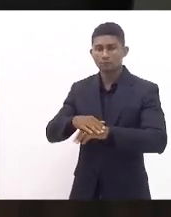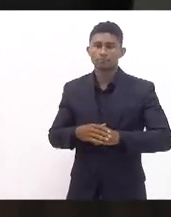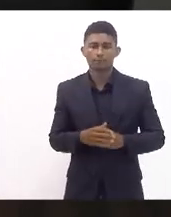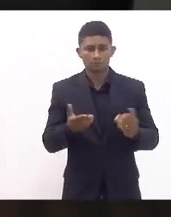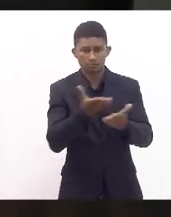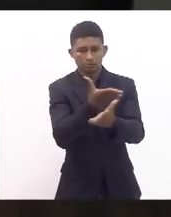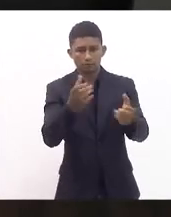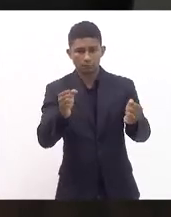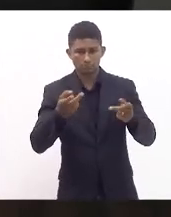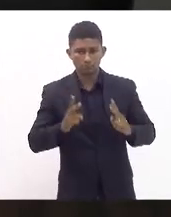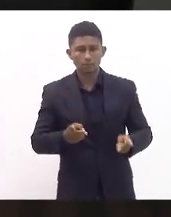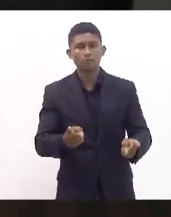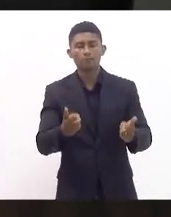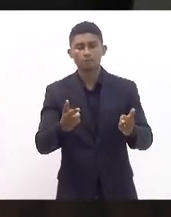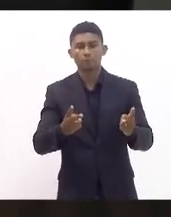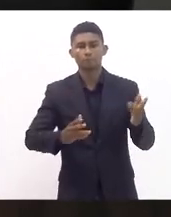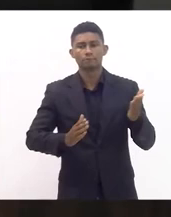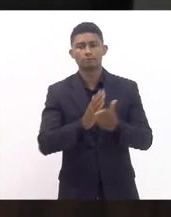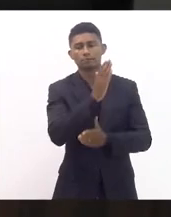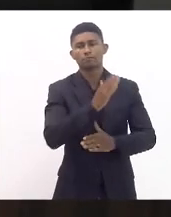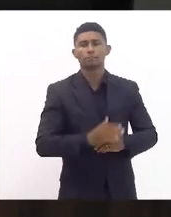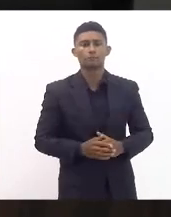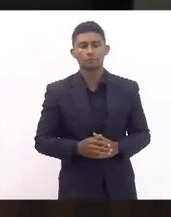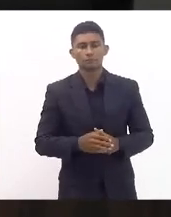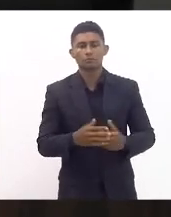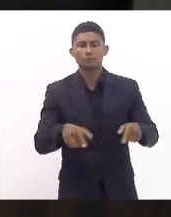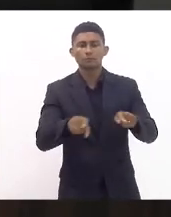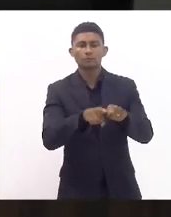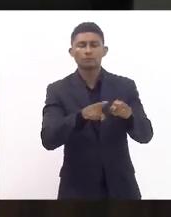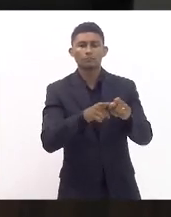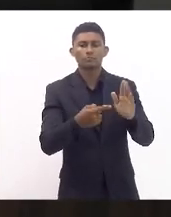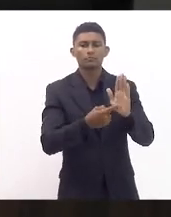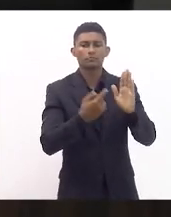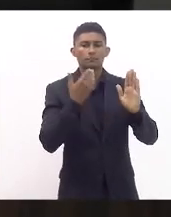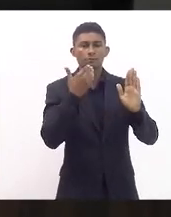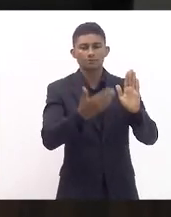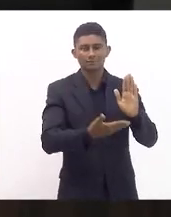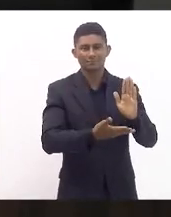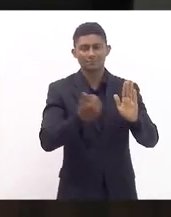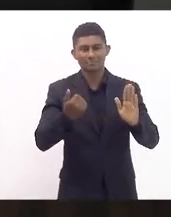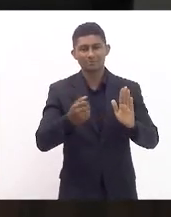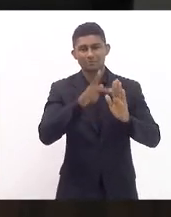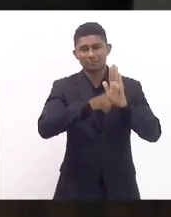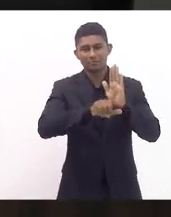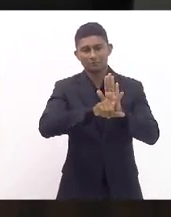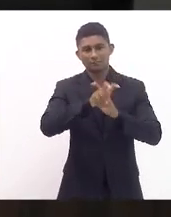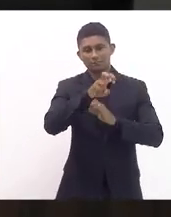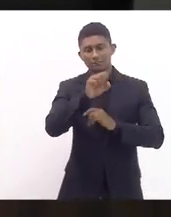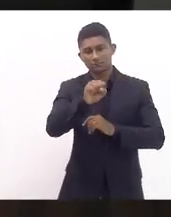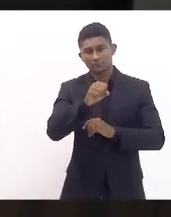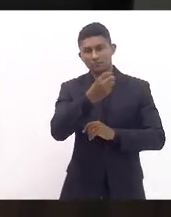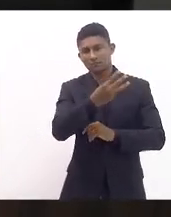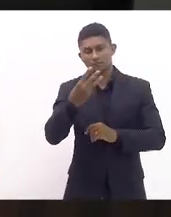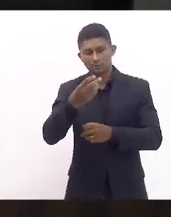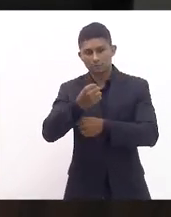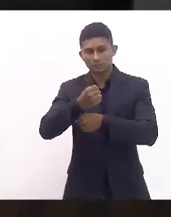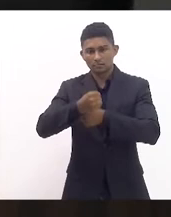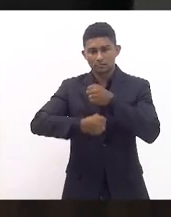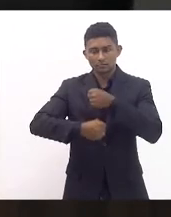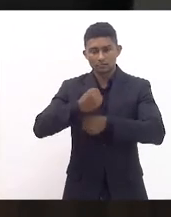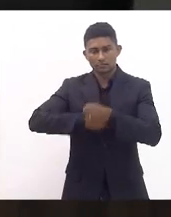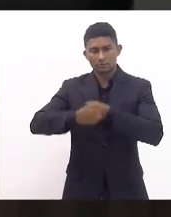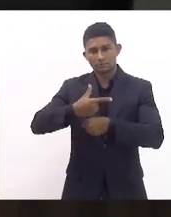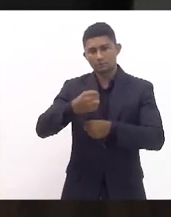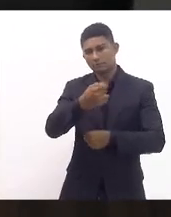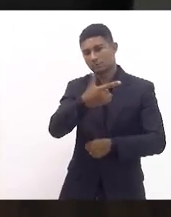que aprovam a resolução estão aprovados. Requer a retirada definitiva do projeto de lei 3853, de 21, deputado Felipe Soares.